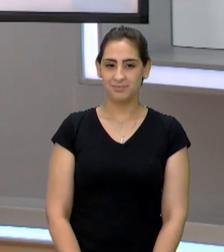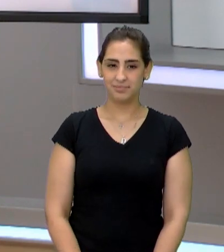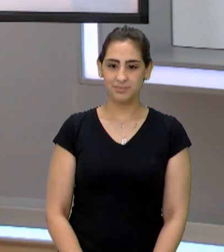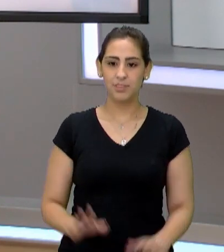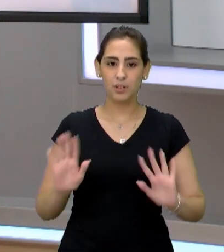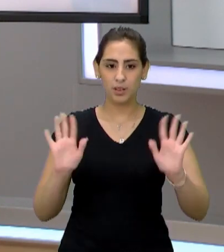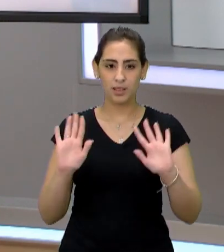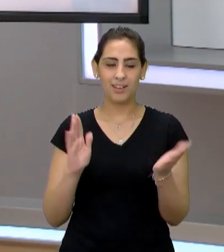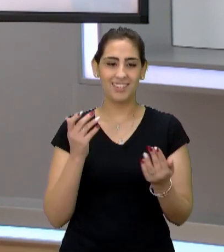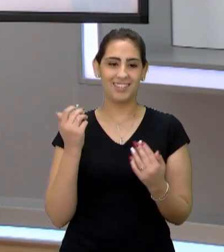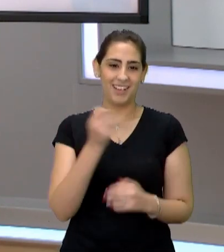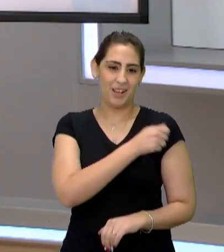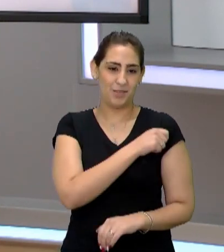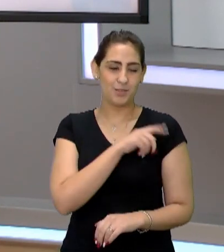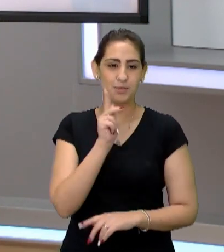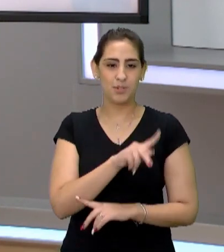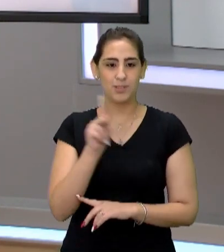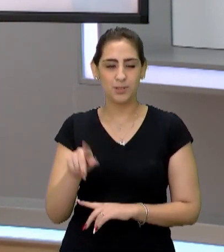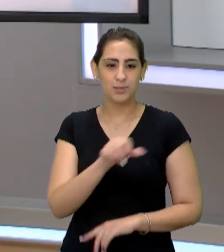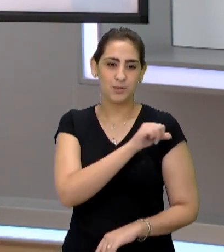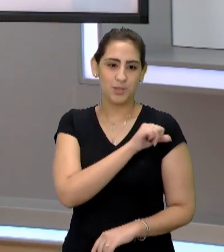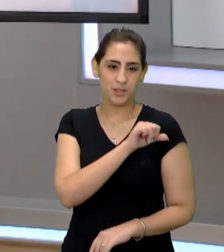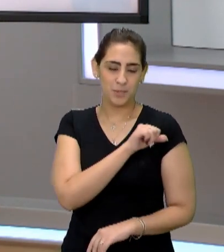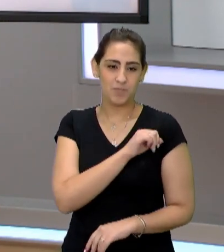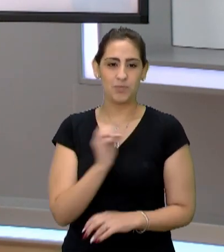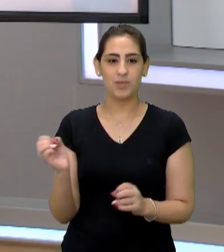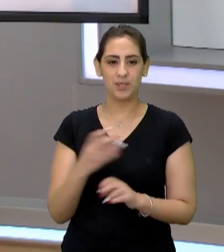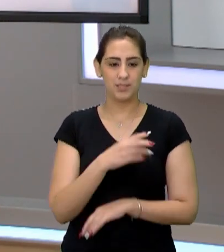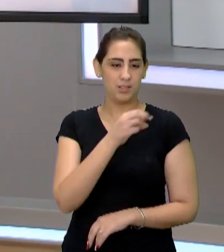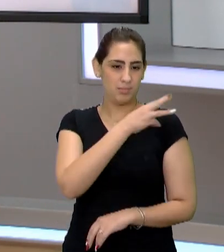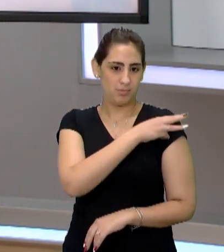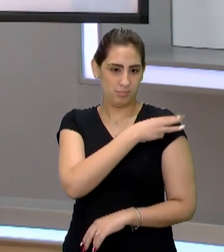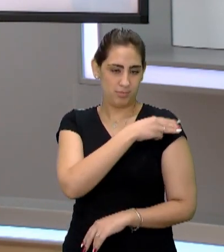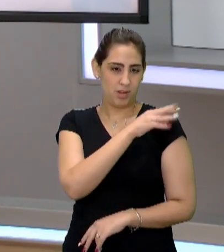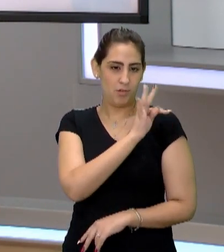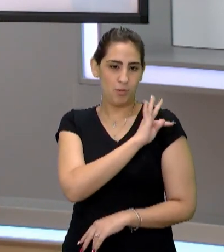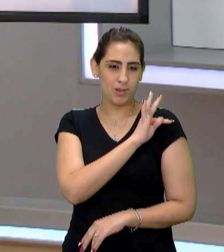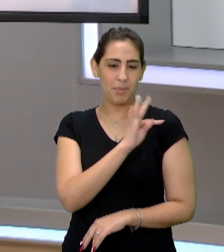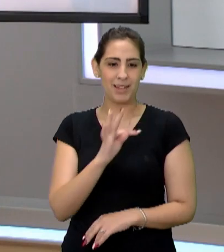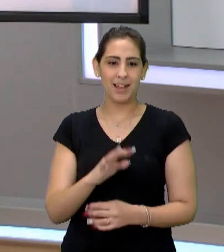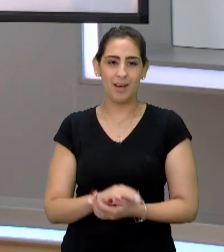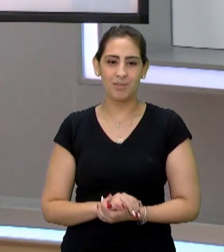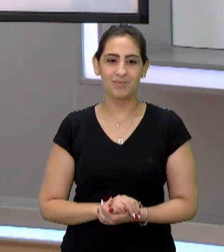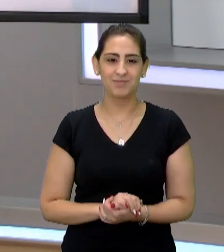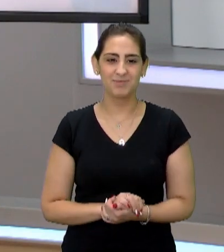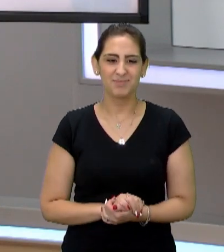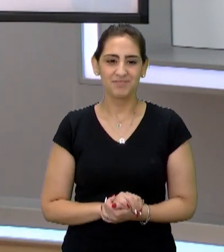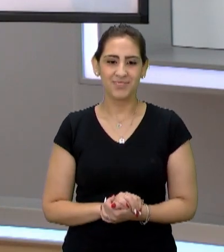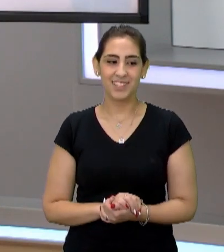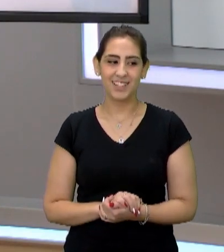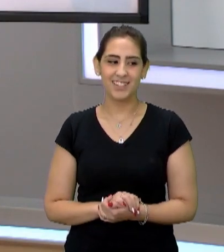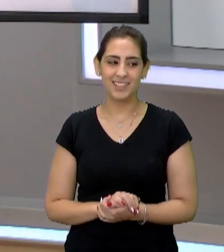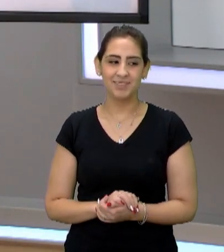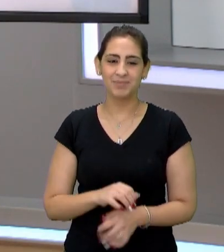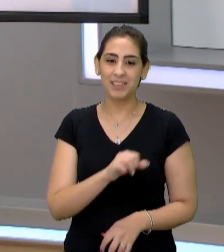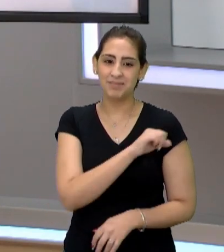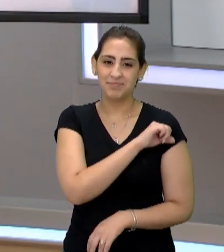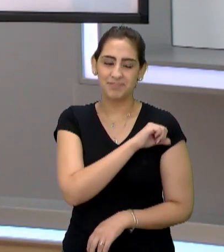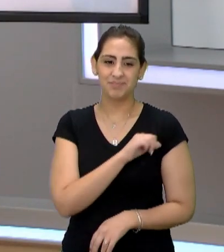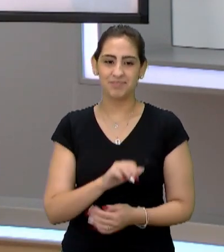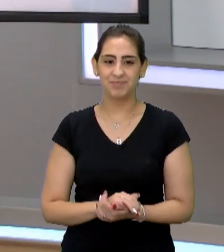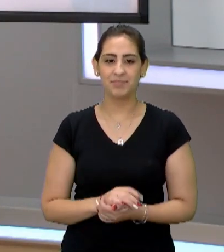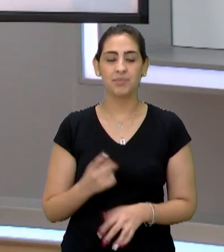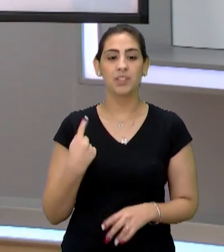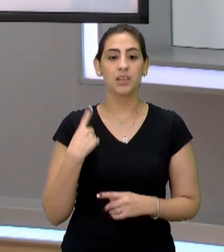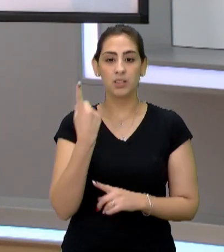Olá, estudantes e professores do 9º ano do ensino fundamental. Nós vamos para mais uma correção das questões relacionadas à nossa